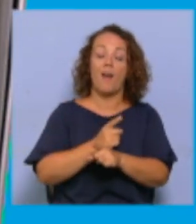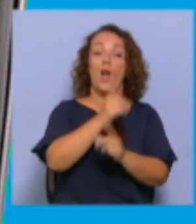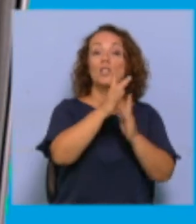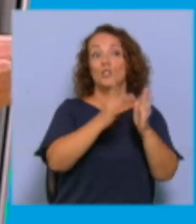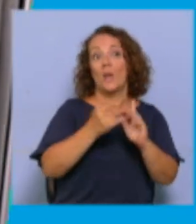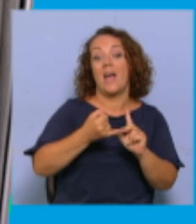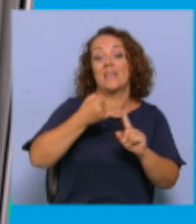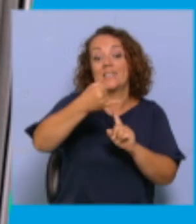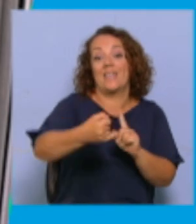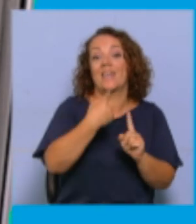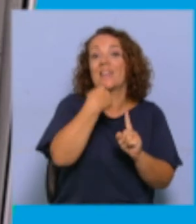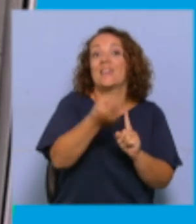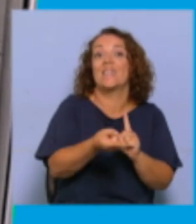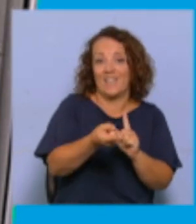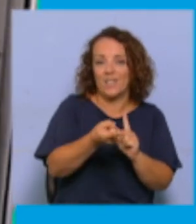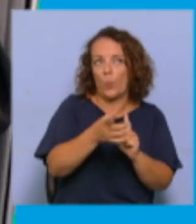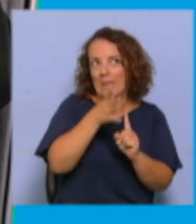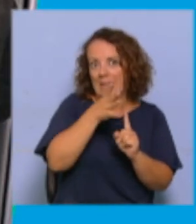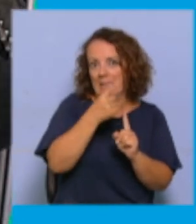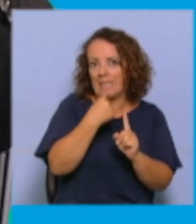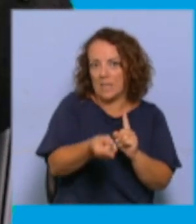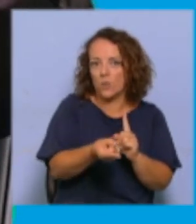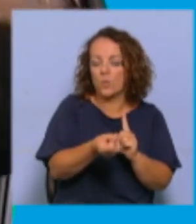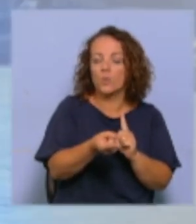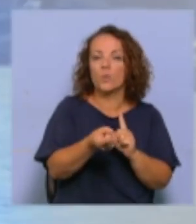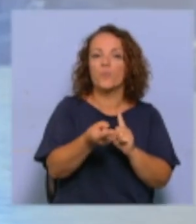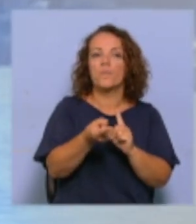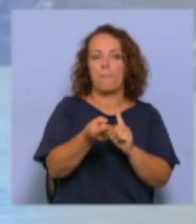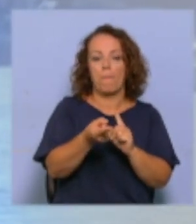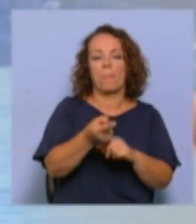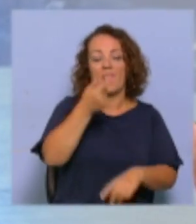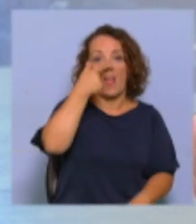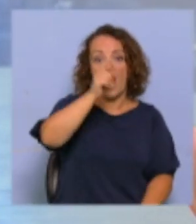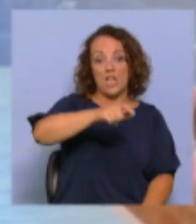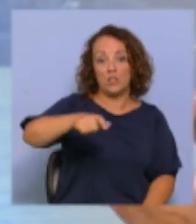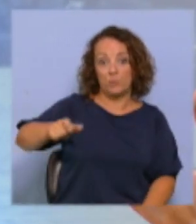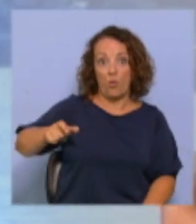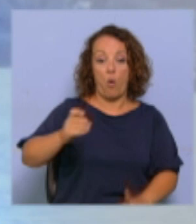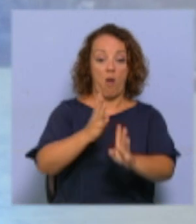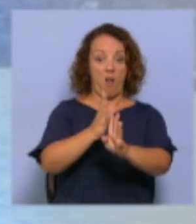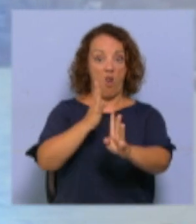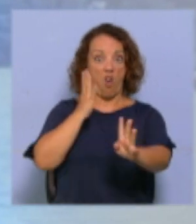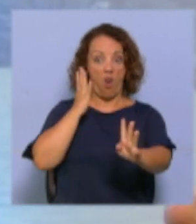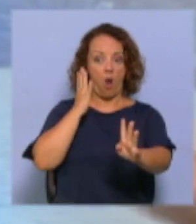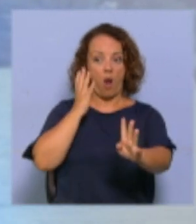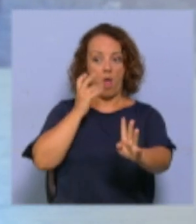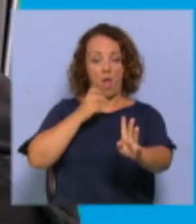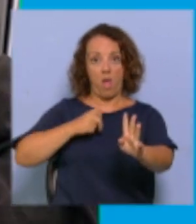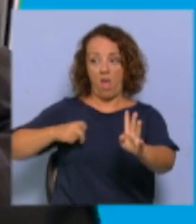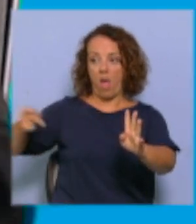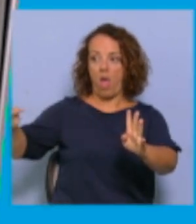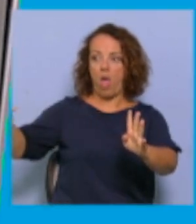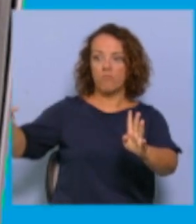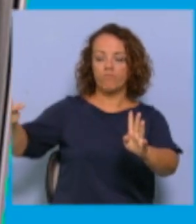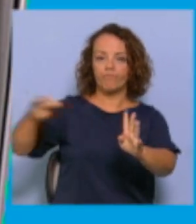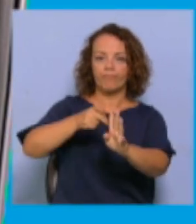através da célebre parábola ou do dito, são as pessoas fora da ordem, aquelas que chegam primeiro ao reino de Deus.